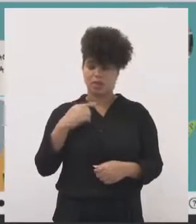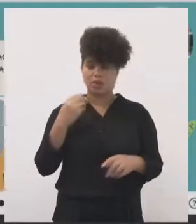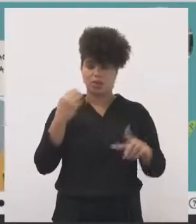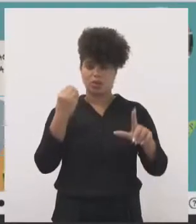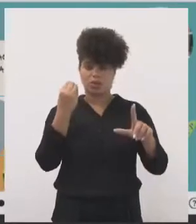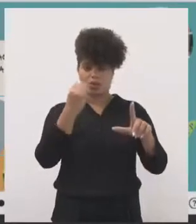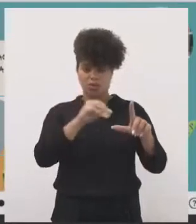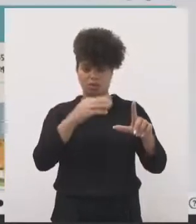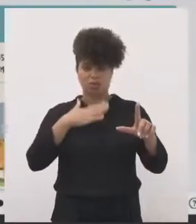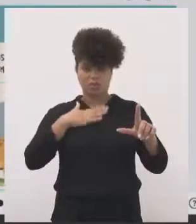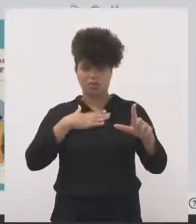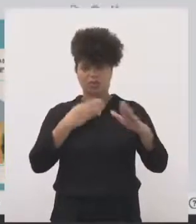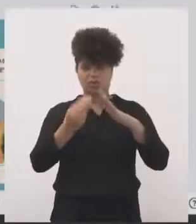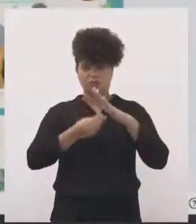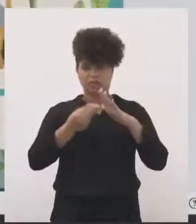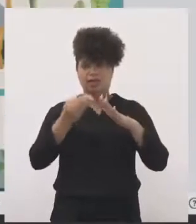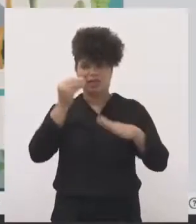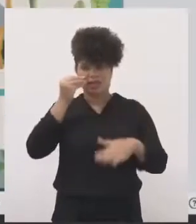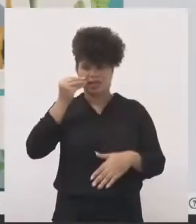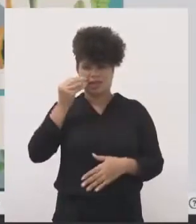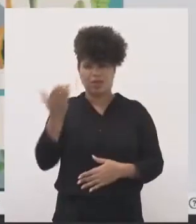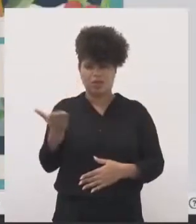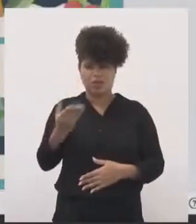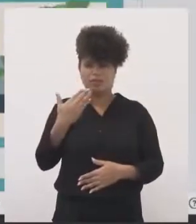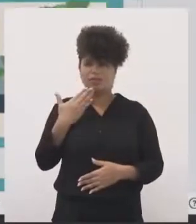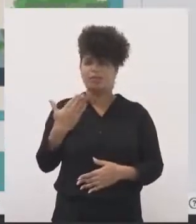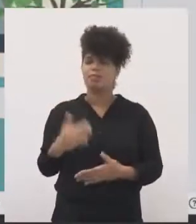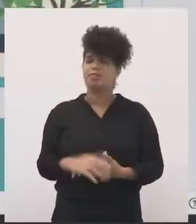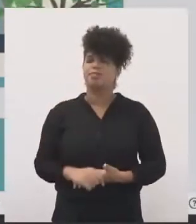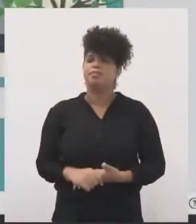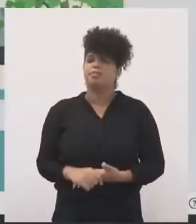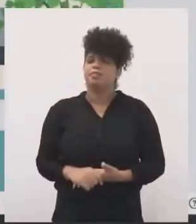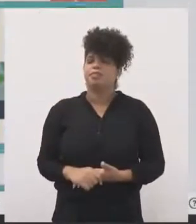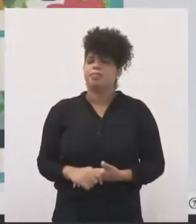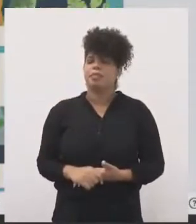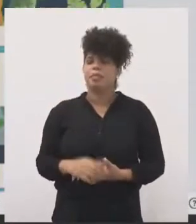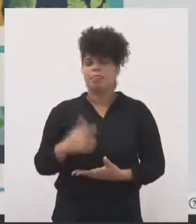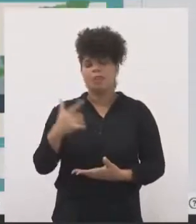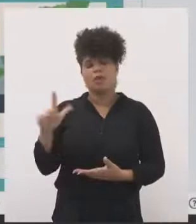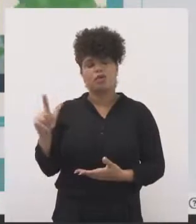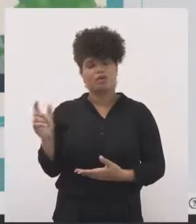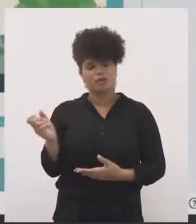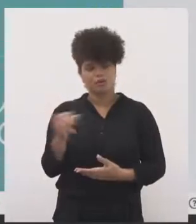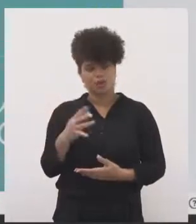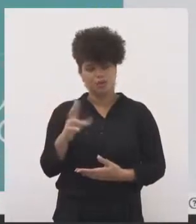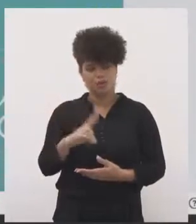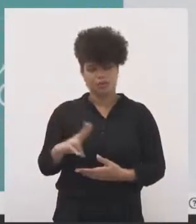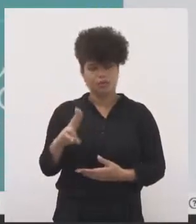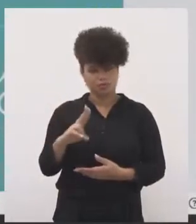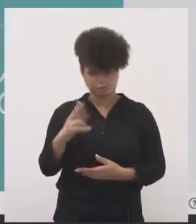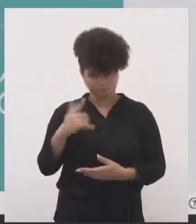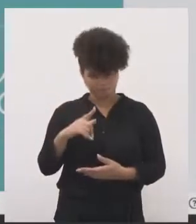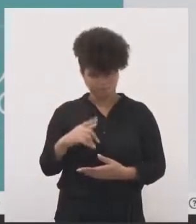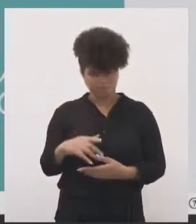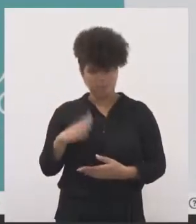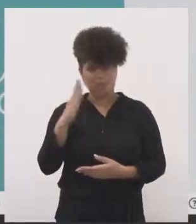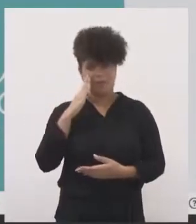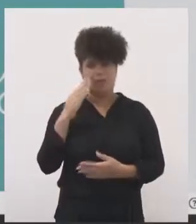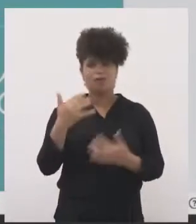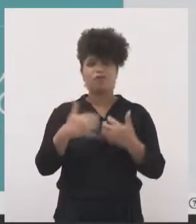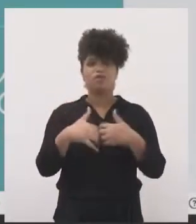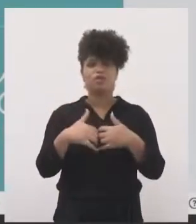quadro no meu design, deixa eu colocar uma página aqui em branco para a gente ver como é que